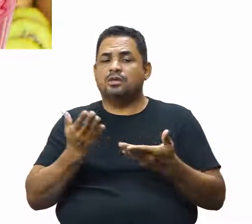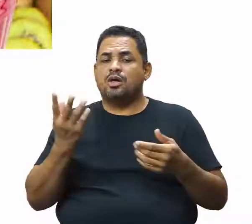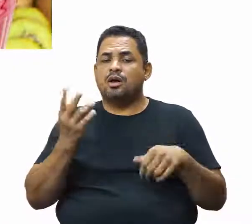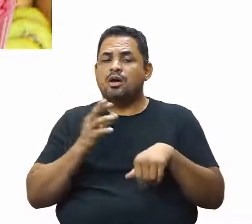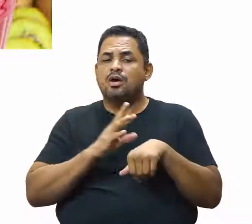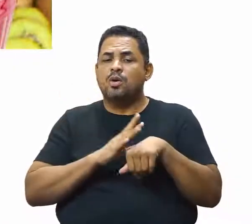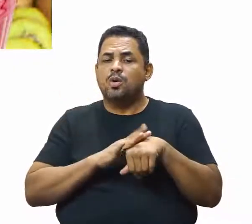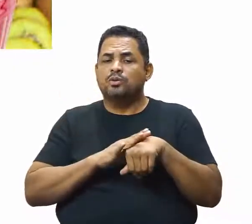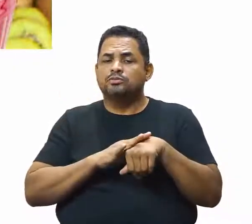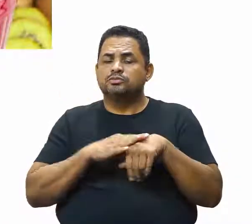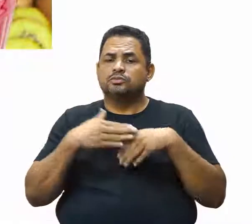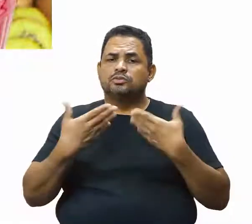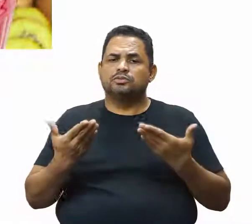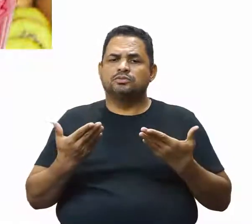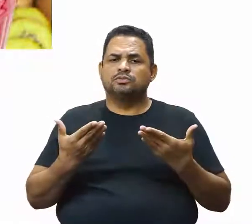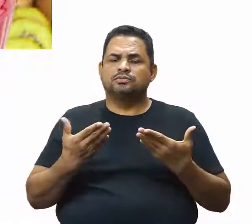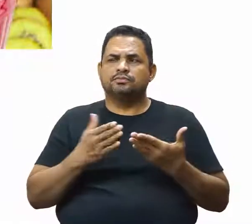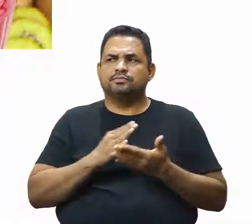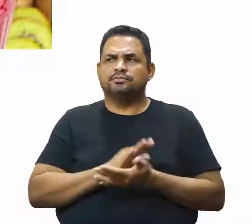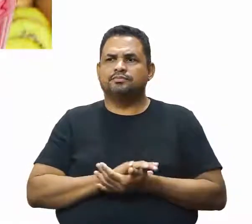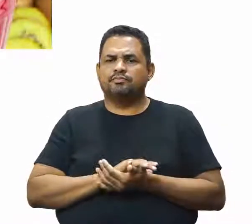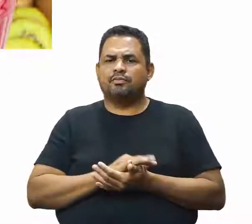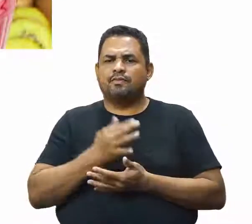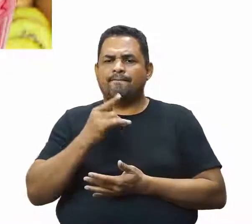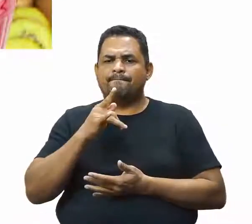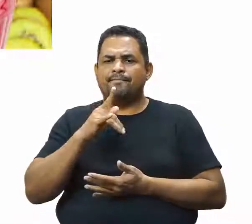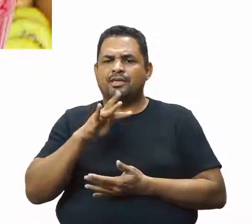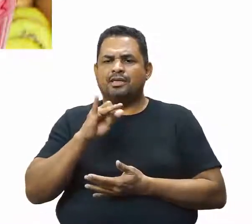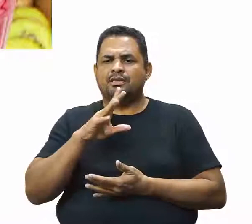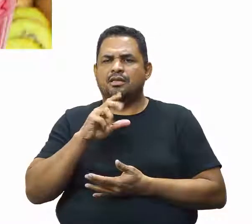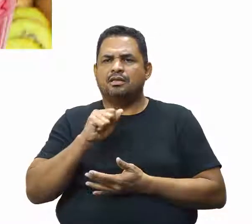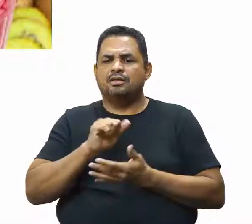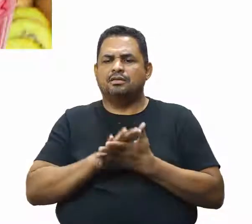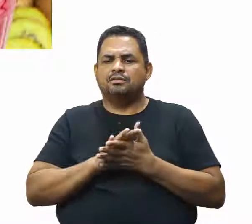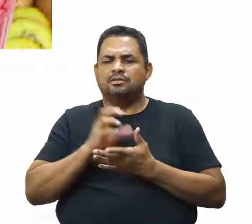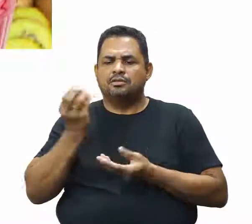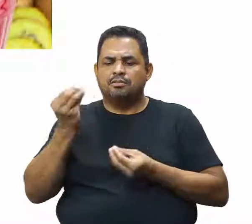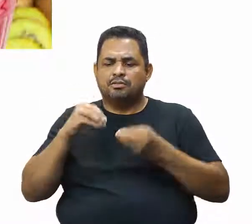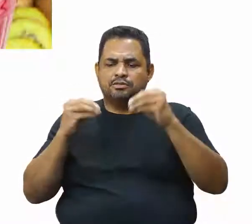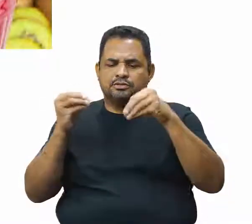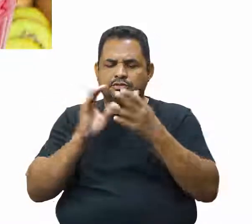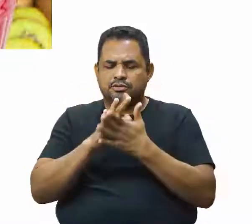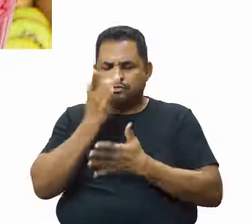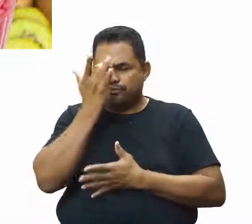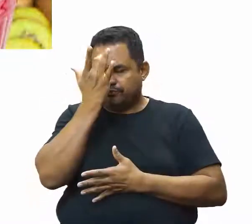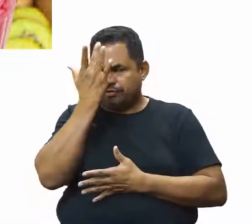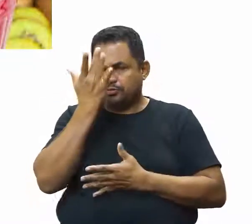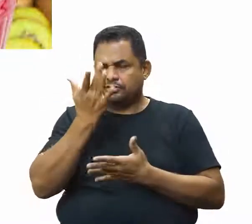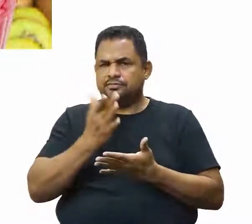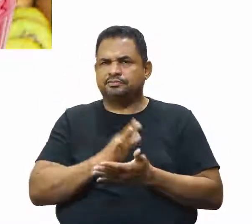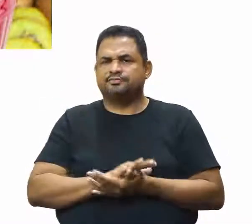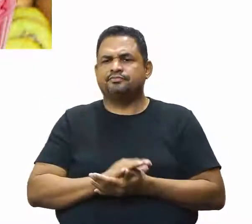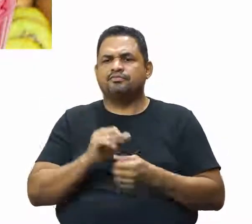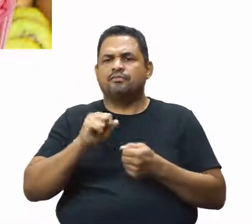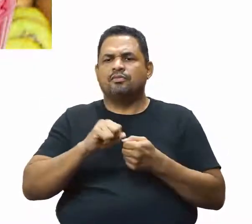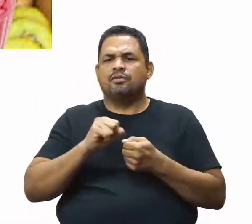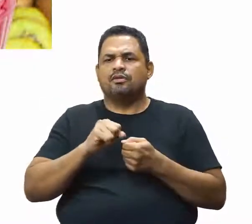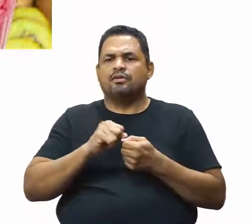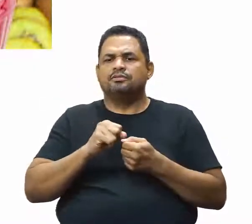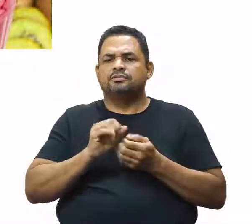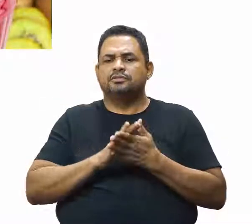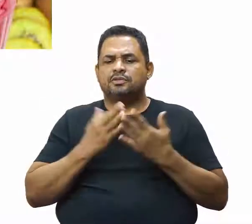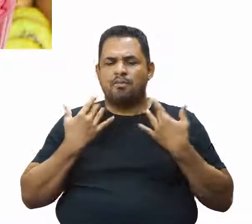doenças. O processo, pitaia é uma cultura muito fácil de fazer o pomar